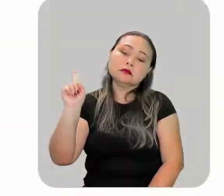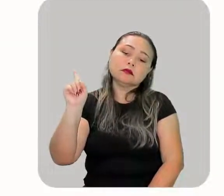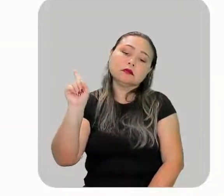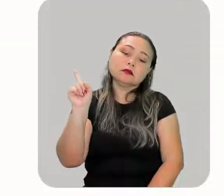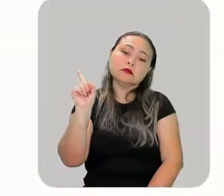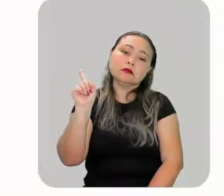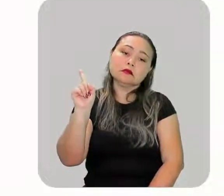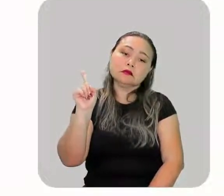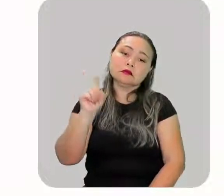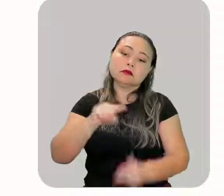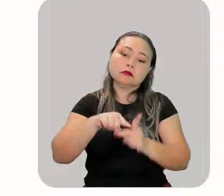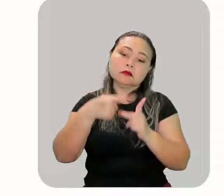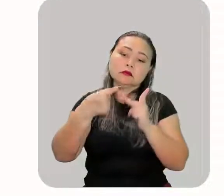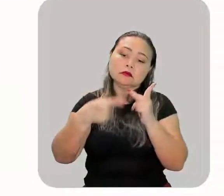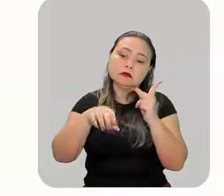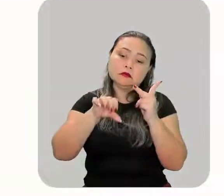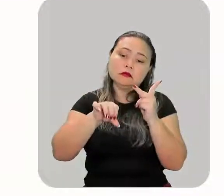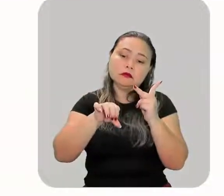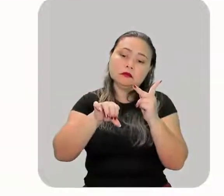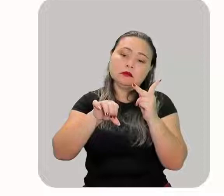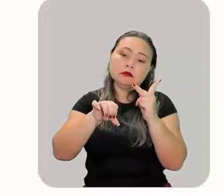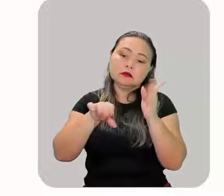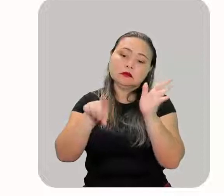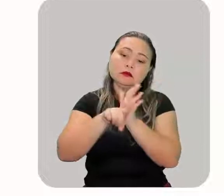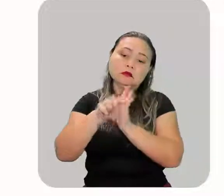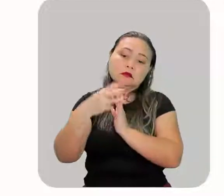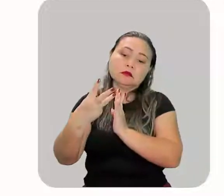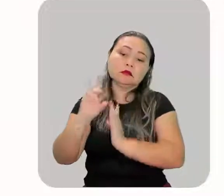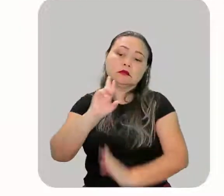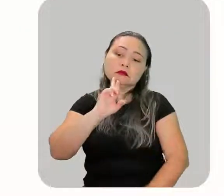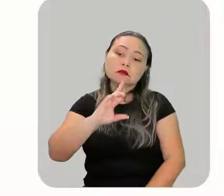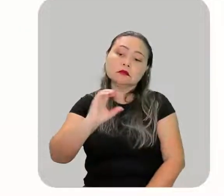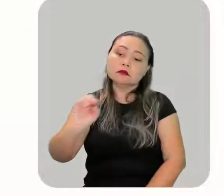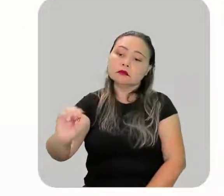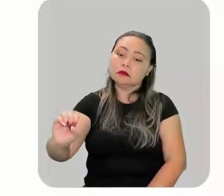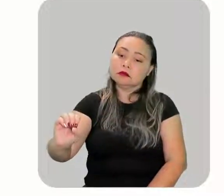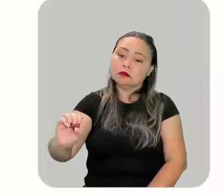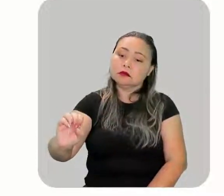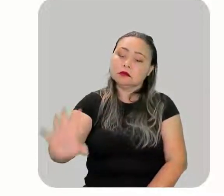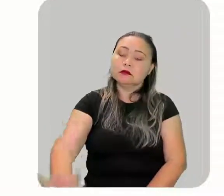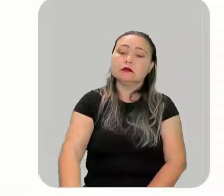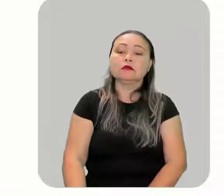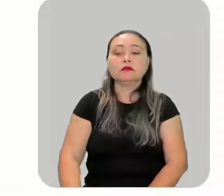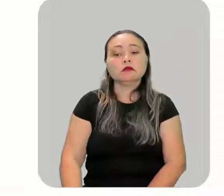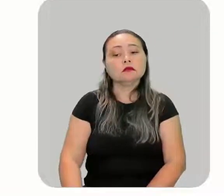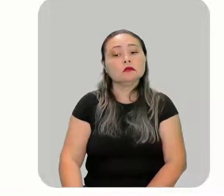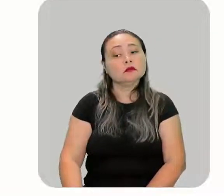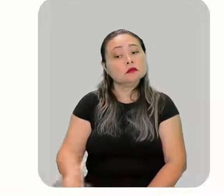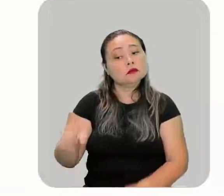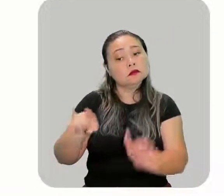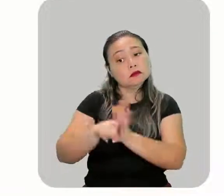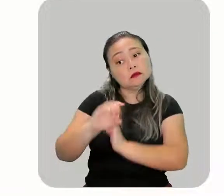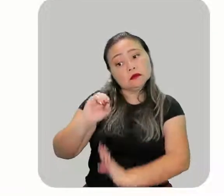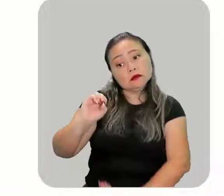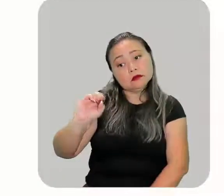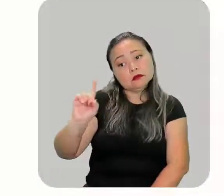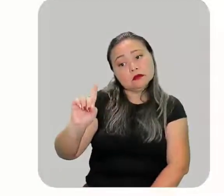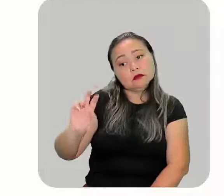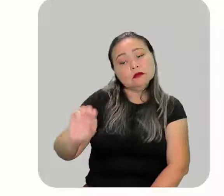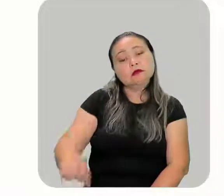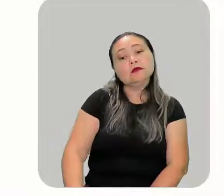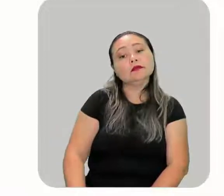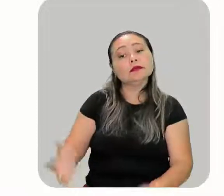lá. a raiz de 9 menos 3 é 0. Raiz de 9? 3. Menos 3. 0.